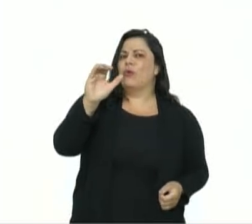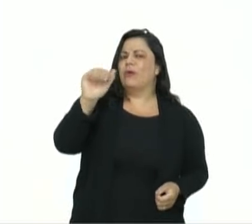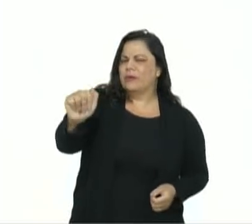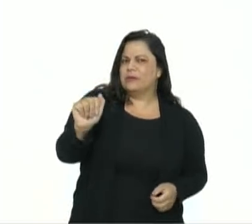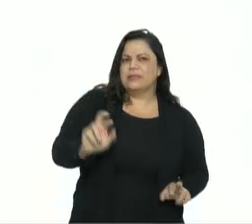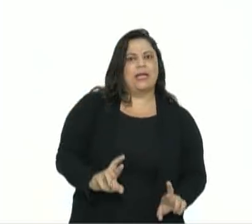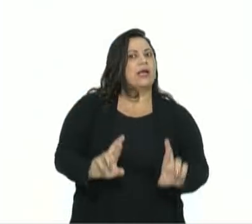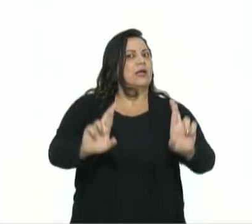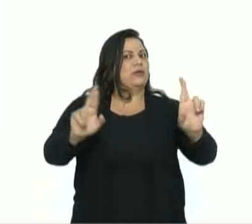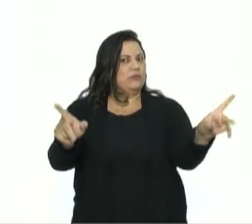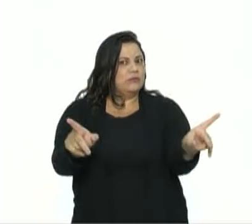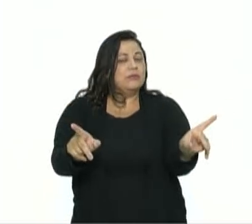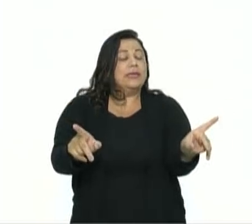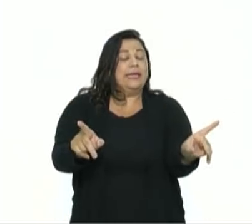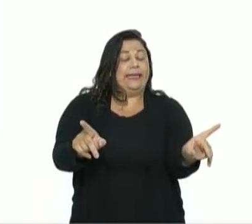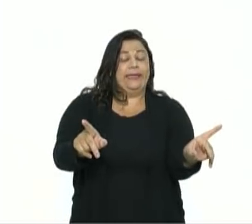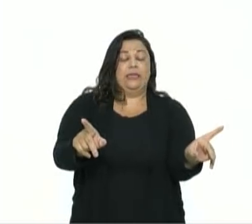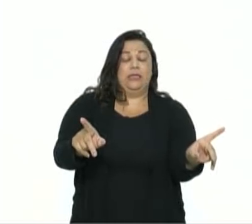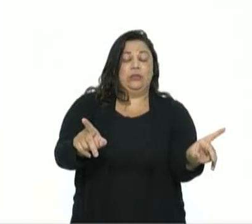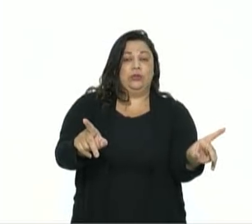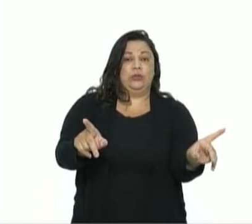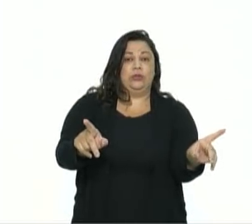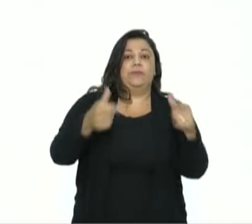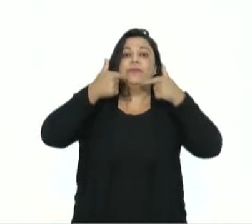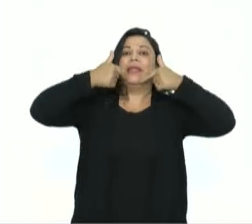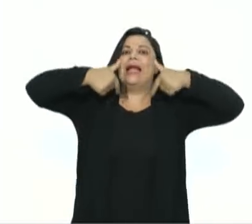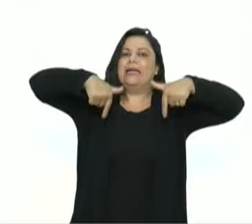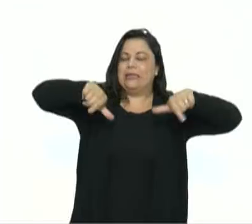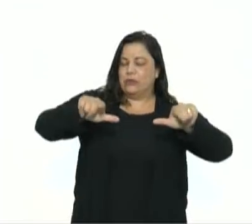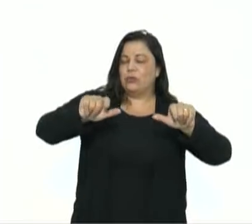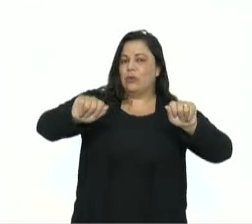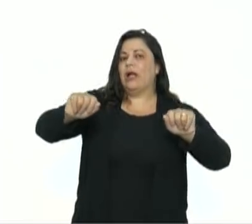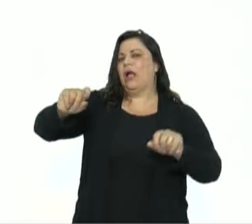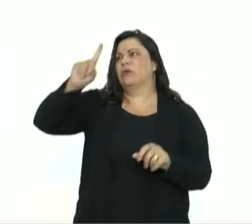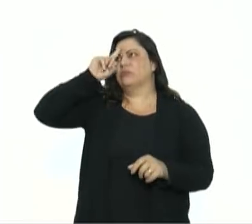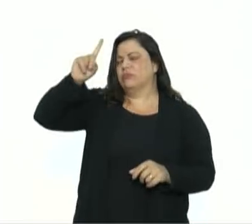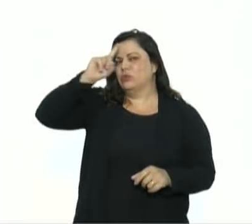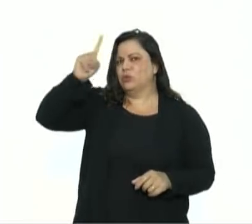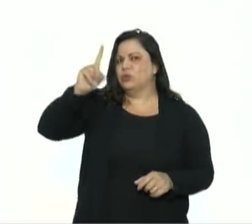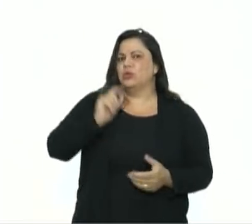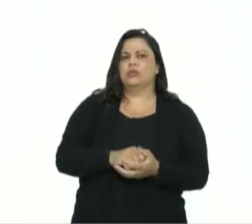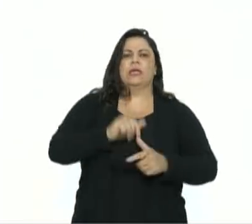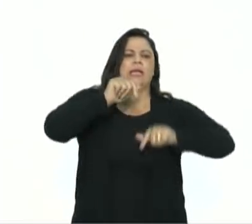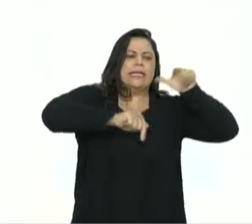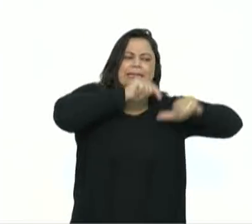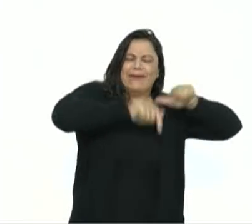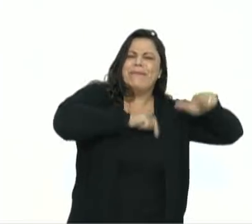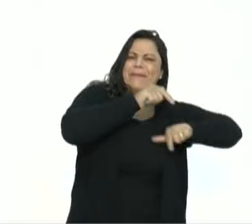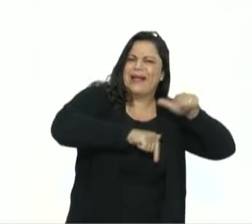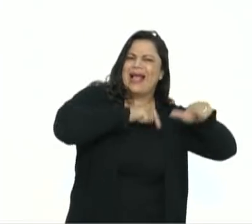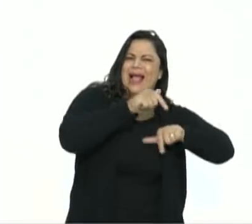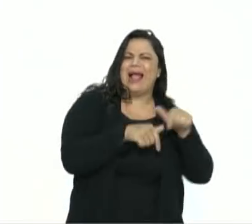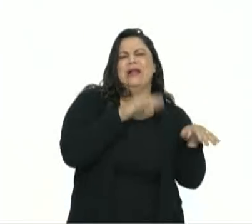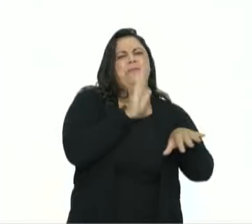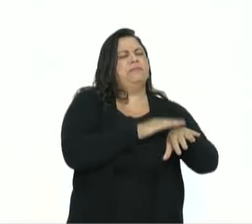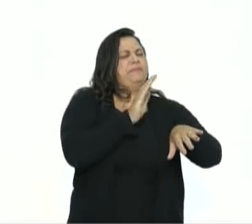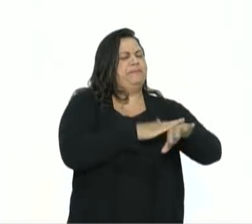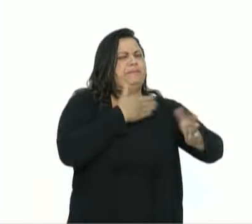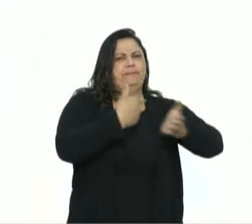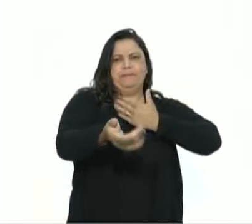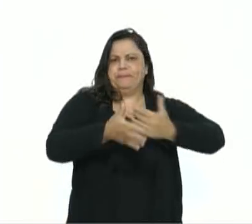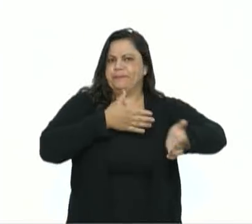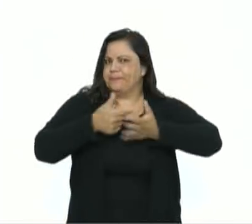na linguagem do cotidiano. No cotidiano, empregamos a palavra trabalho para designar qualquer serviço